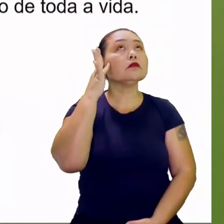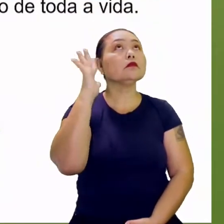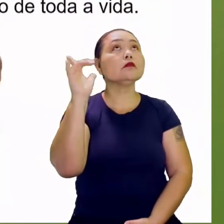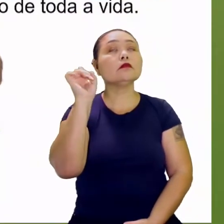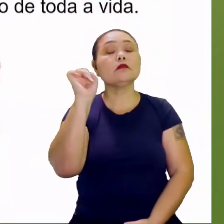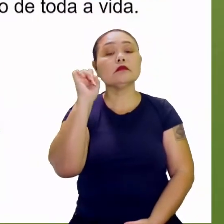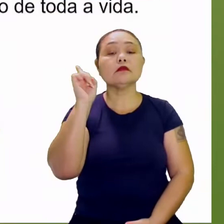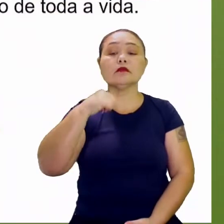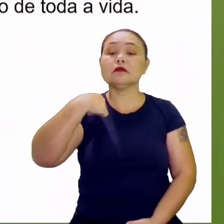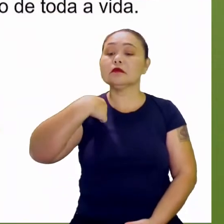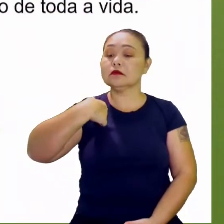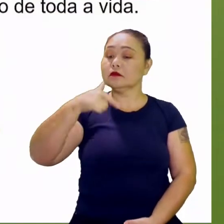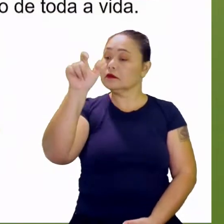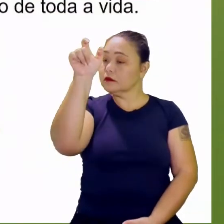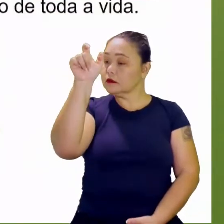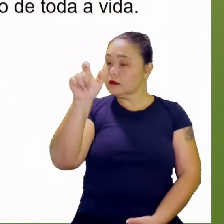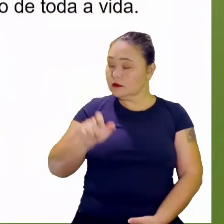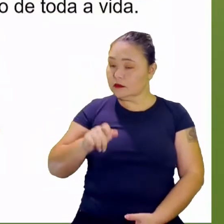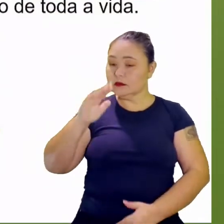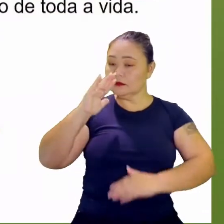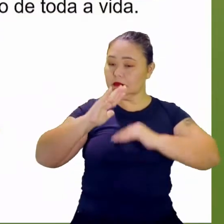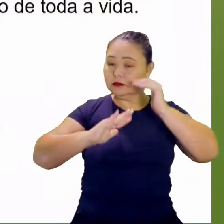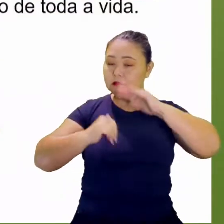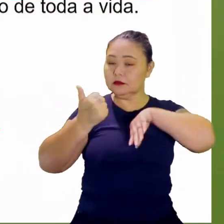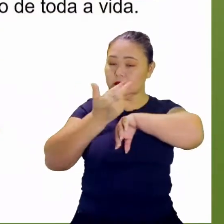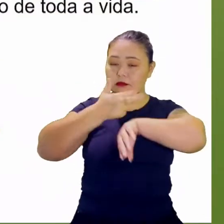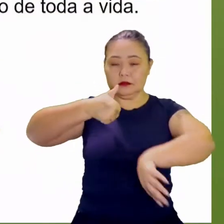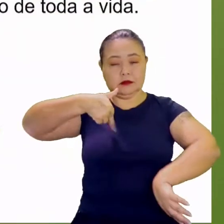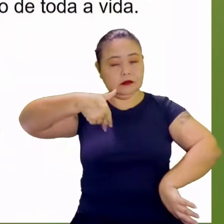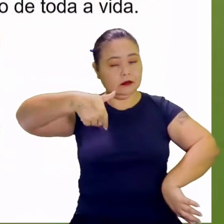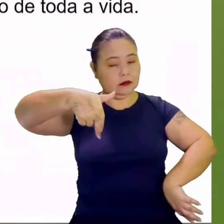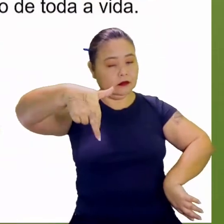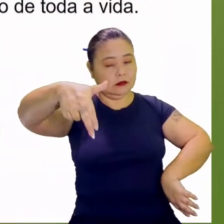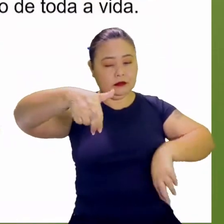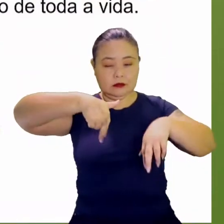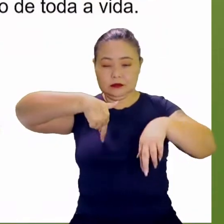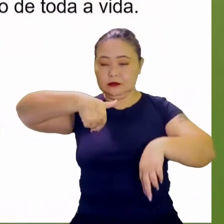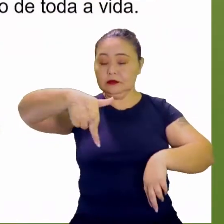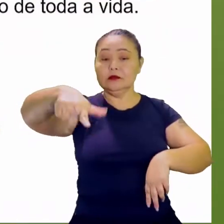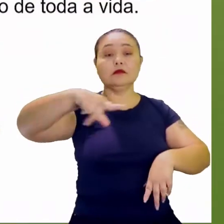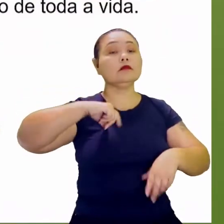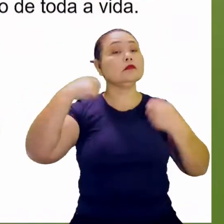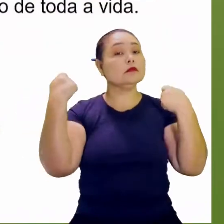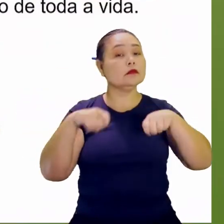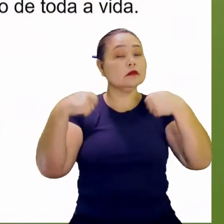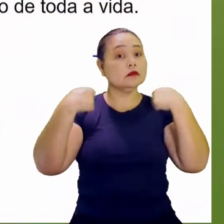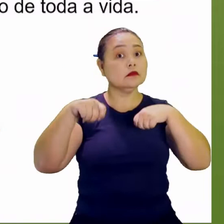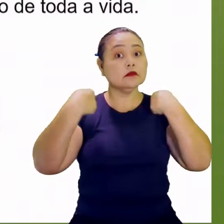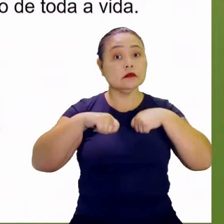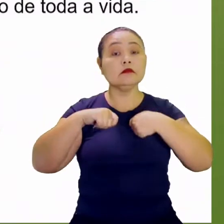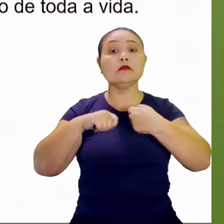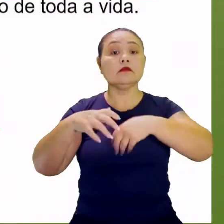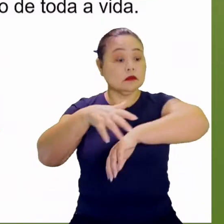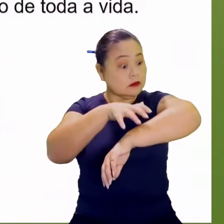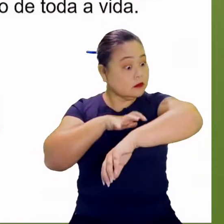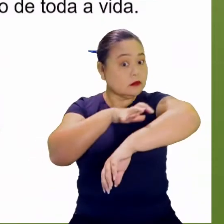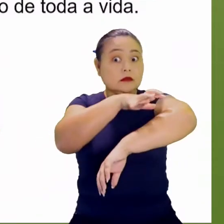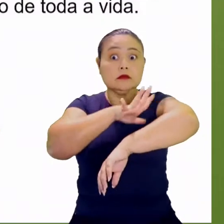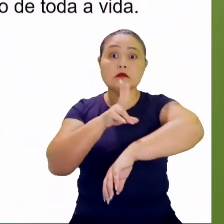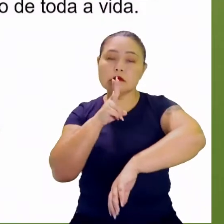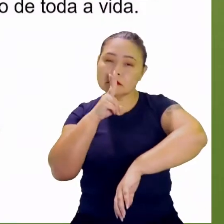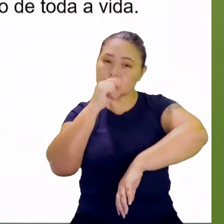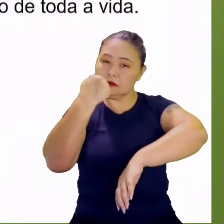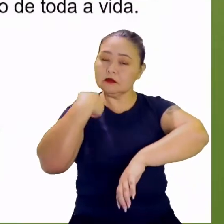o maratonista. O maratonista que corre ali a maratona, ele precisa ter muita fibra ali para